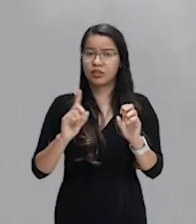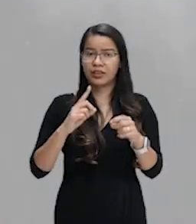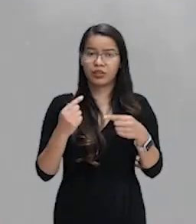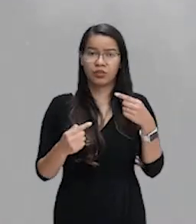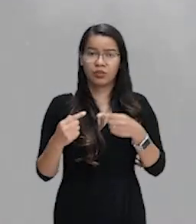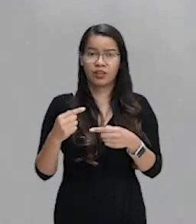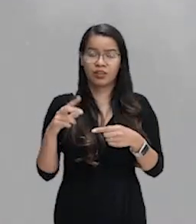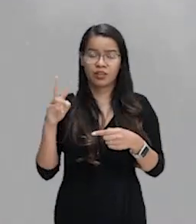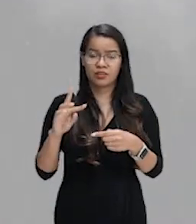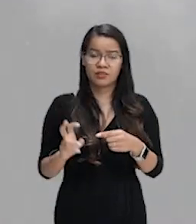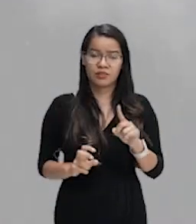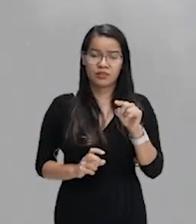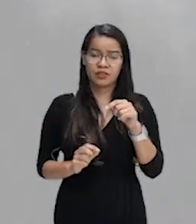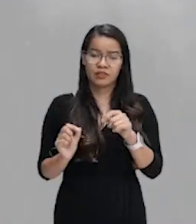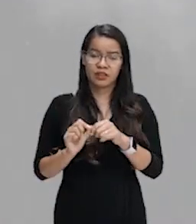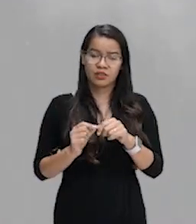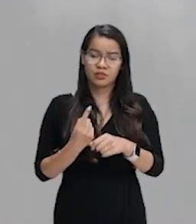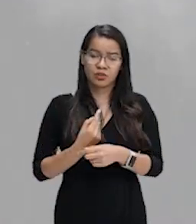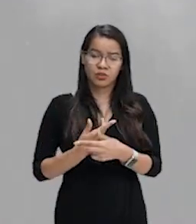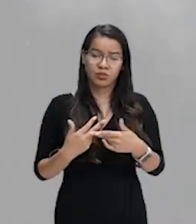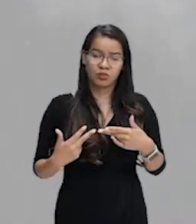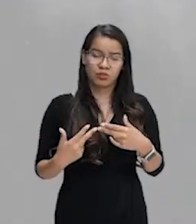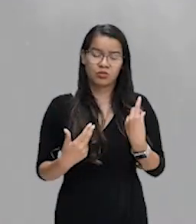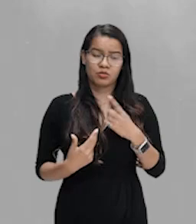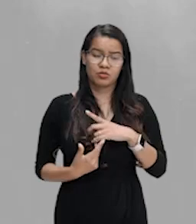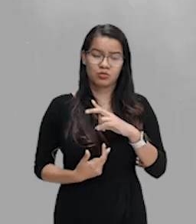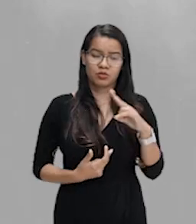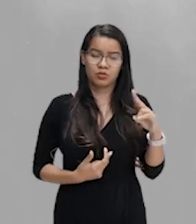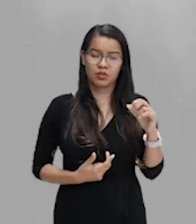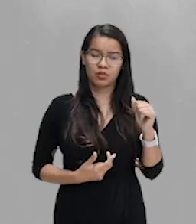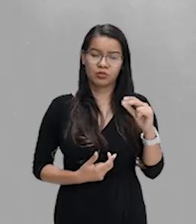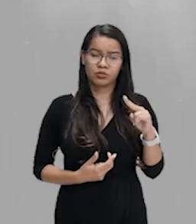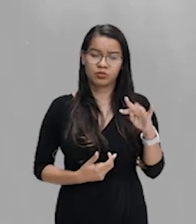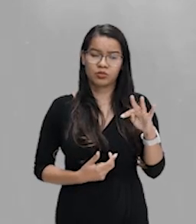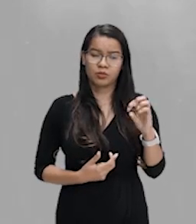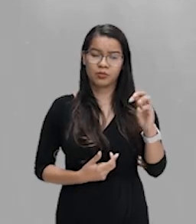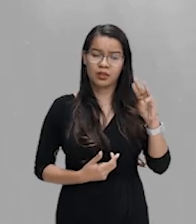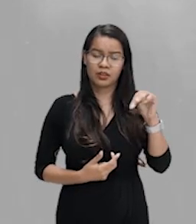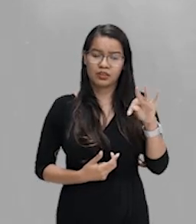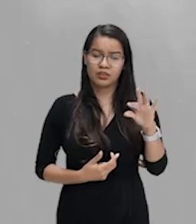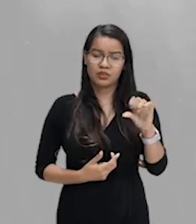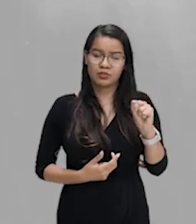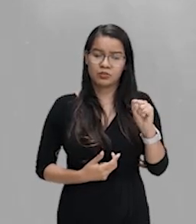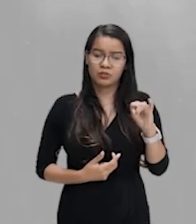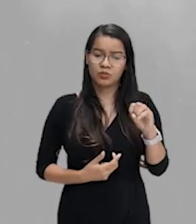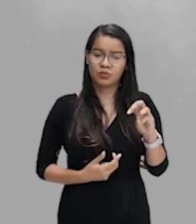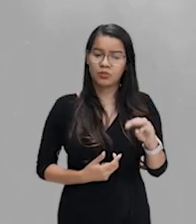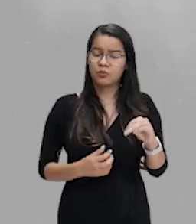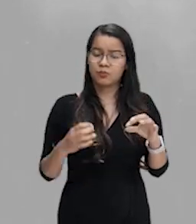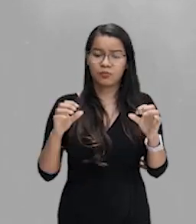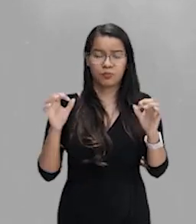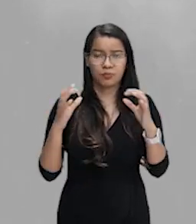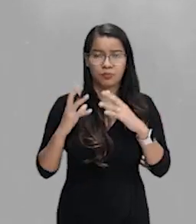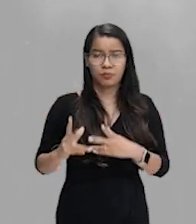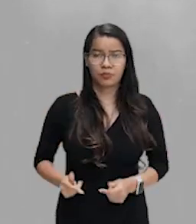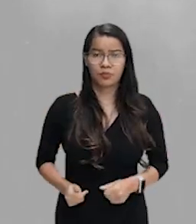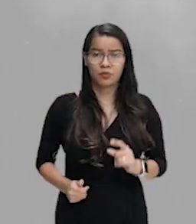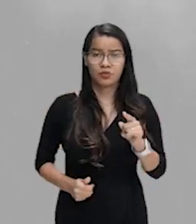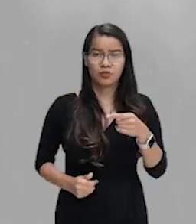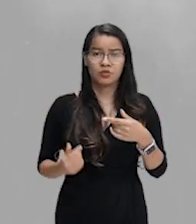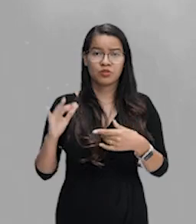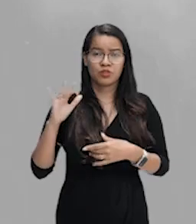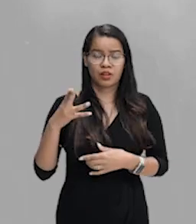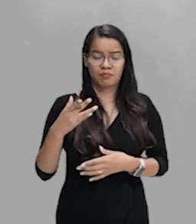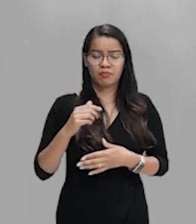vezes alguns de vocês fazem coisas no que a gente chama de automatismo psíquico puro. Isso já caiu no Enem por 2